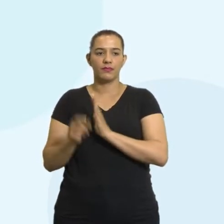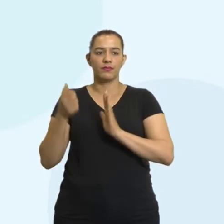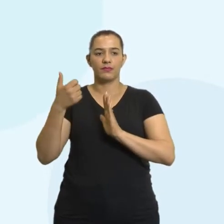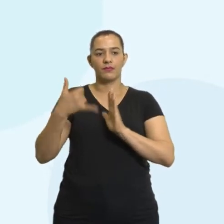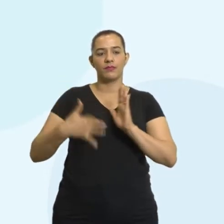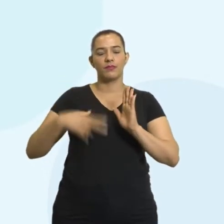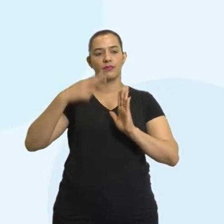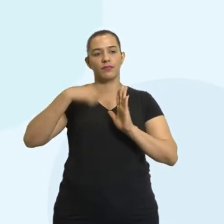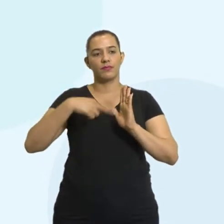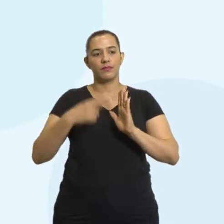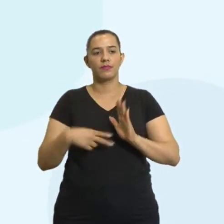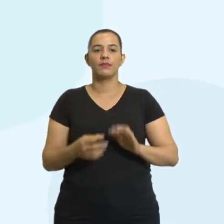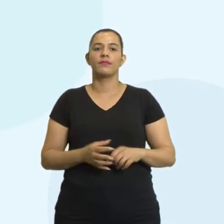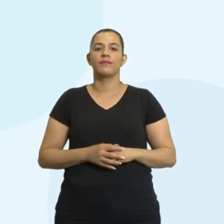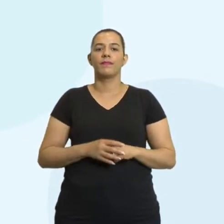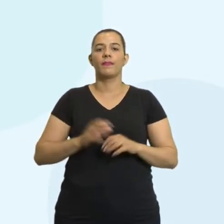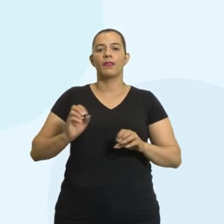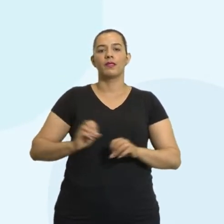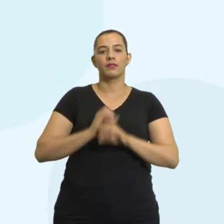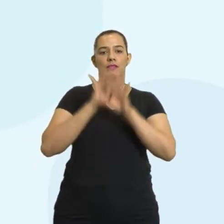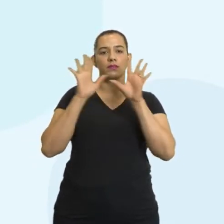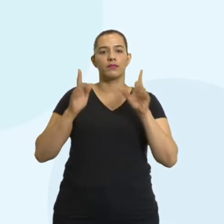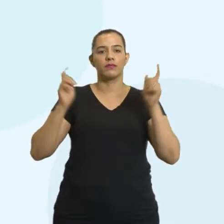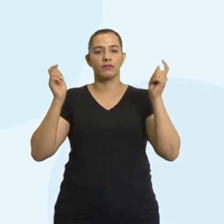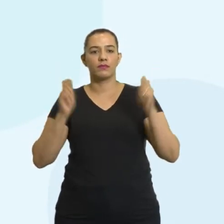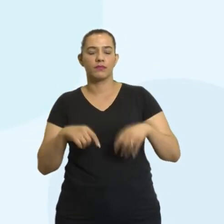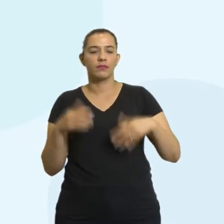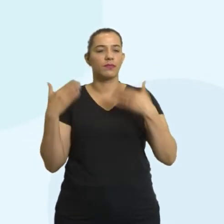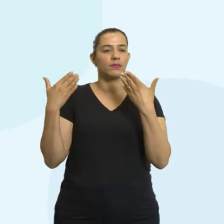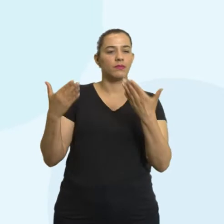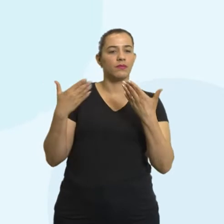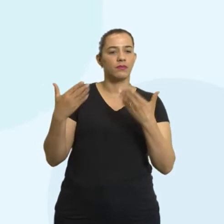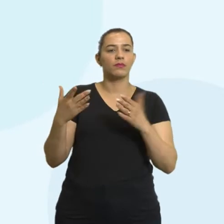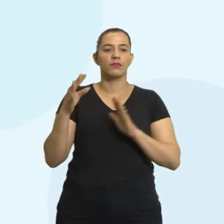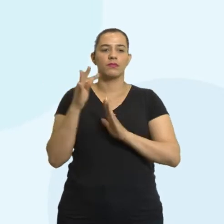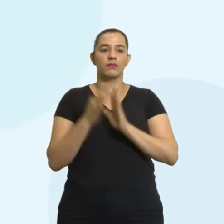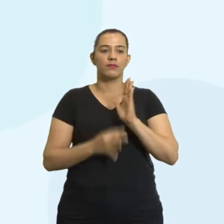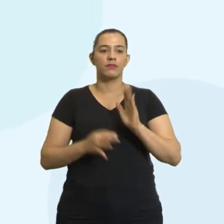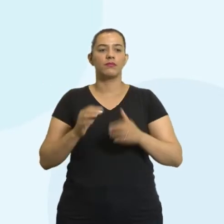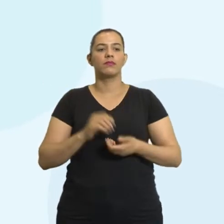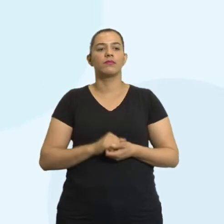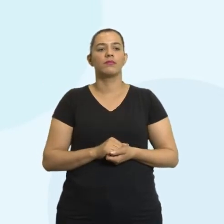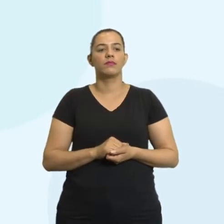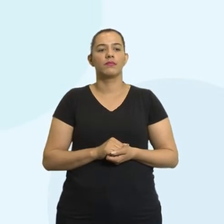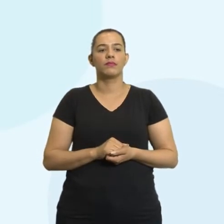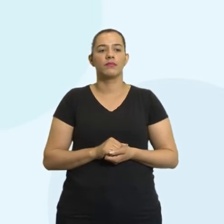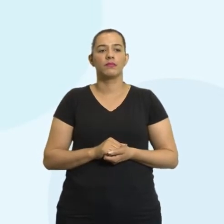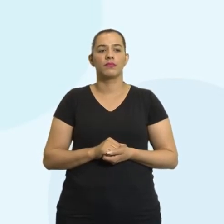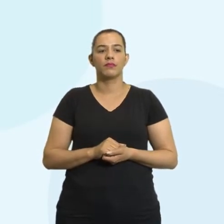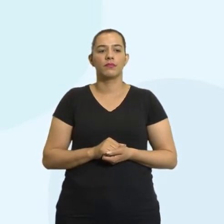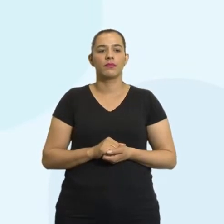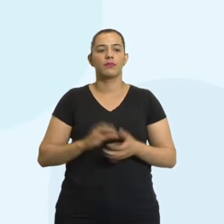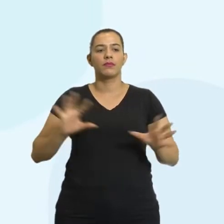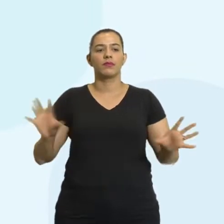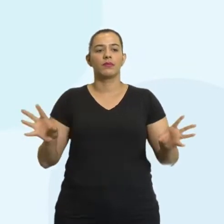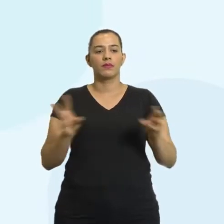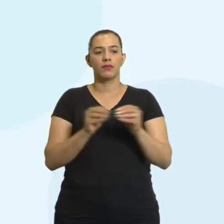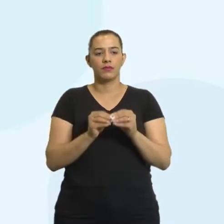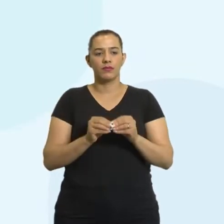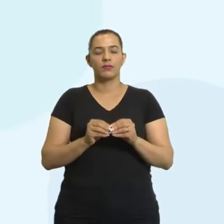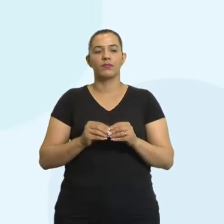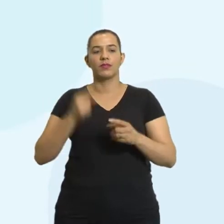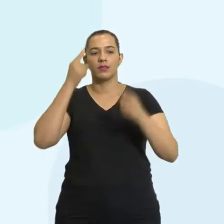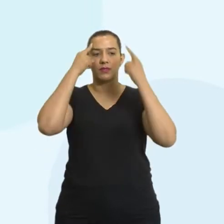lido, esclarecer possíveis dúvidas sobre esse texto, né, e resumir as